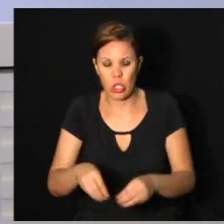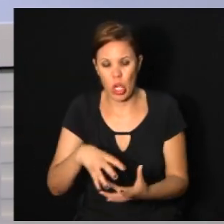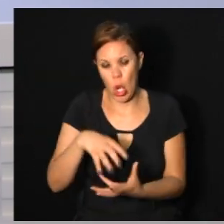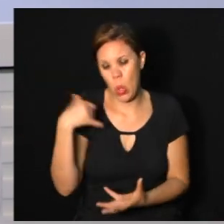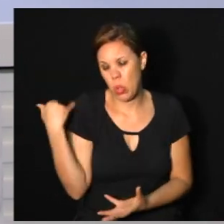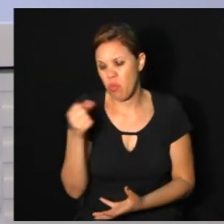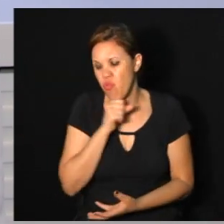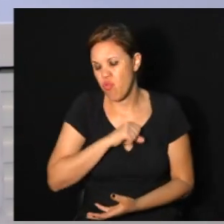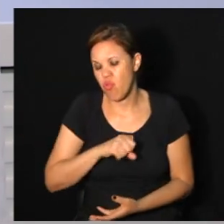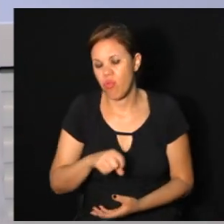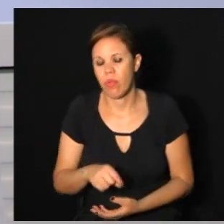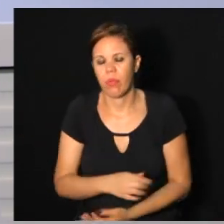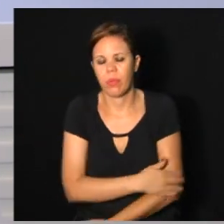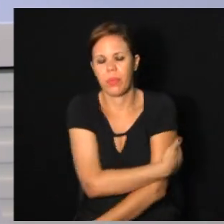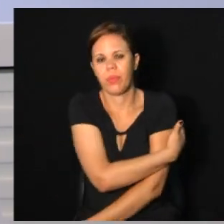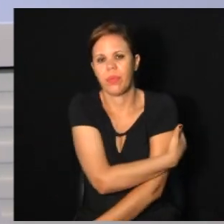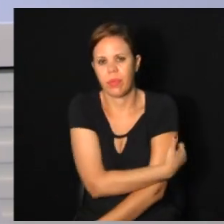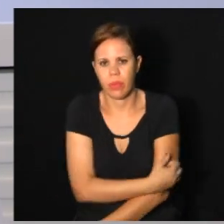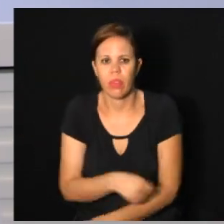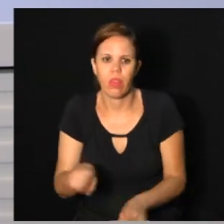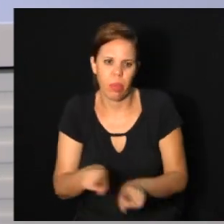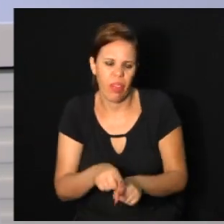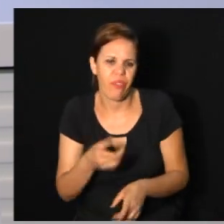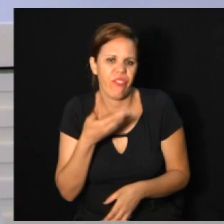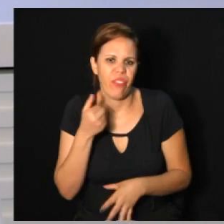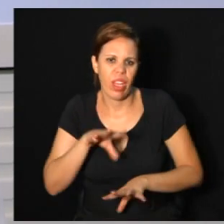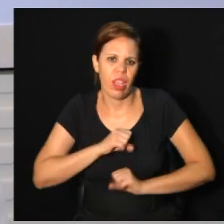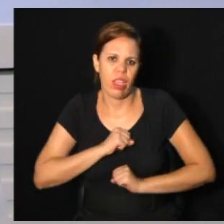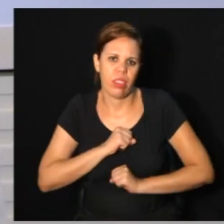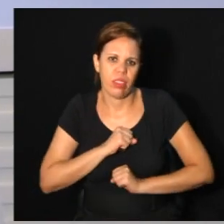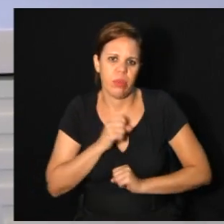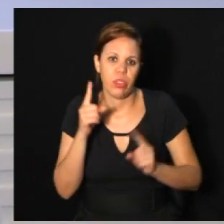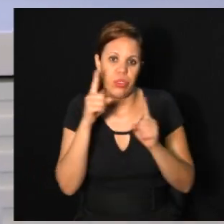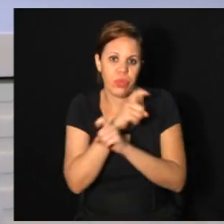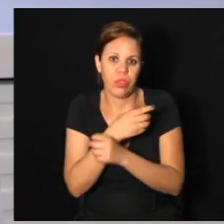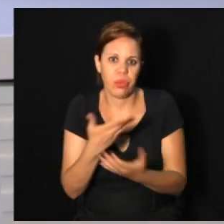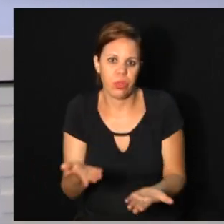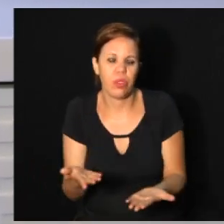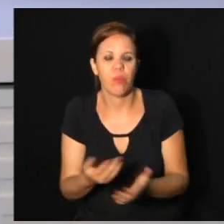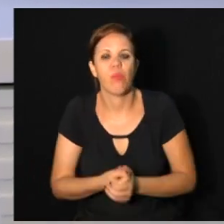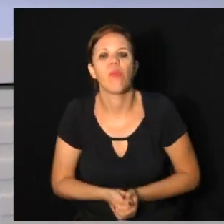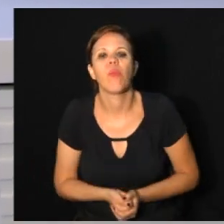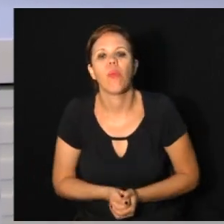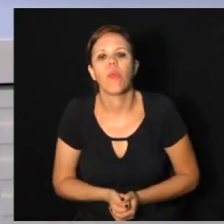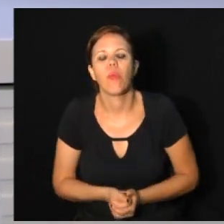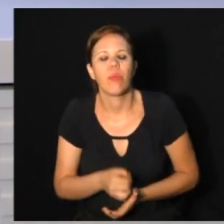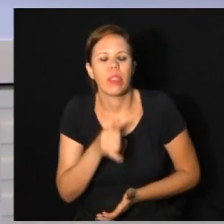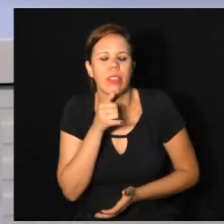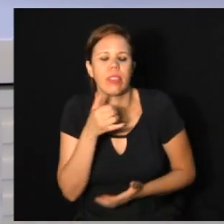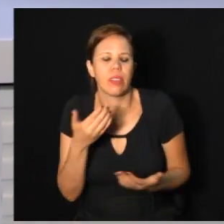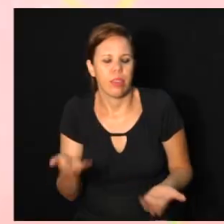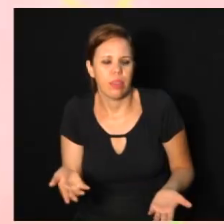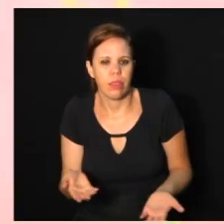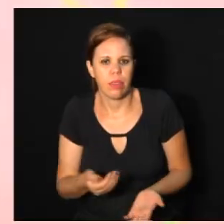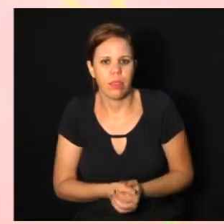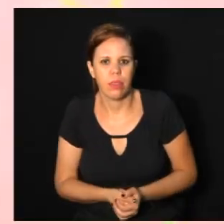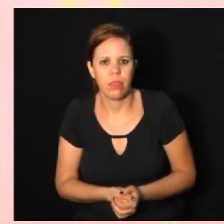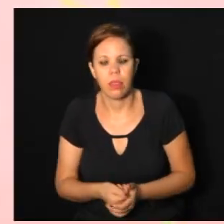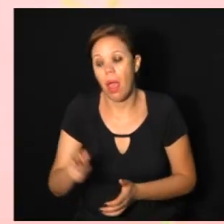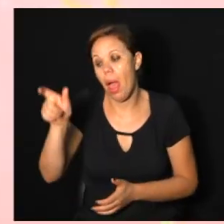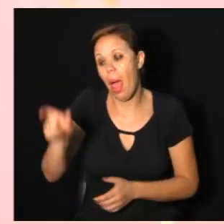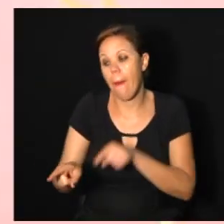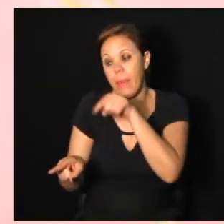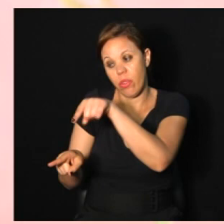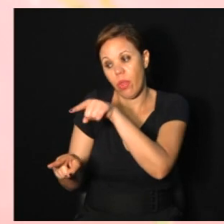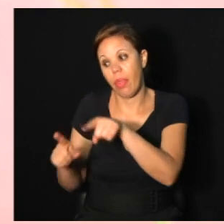é mais suscetível a complicações. Né? Então, por exemplo, vamos supor que a pessoa tenha